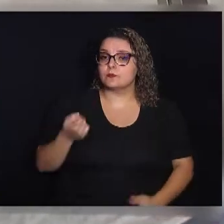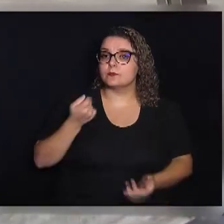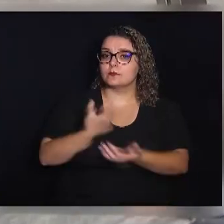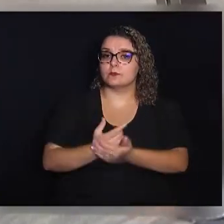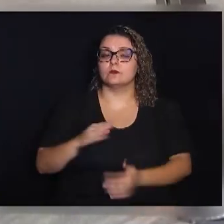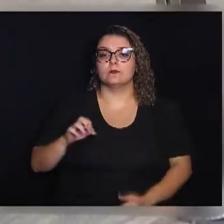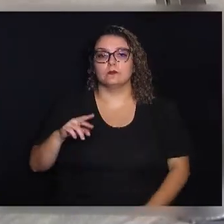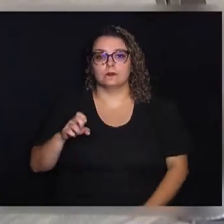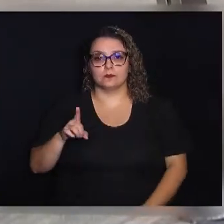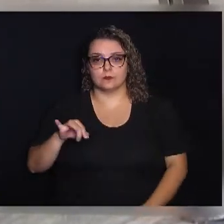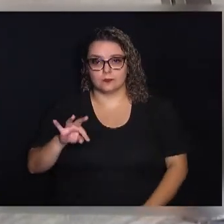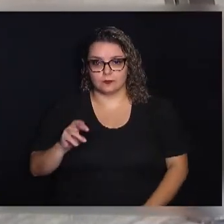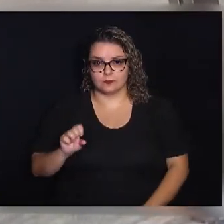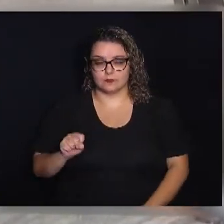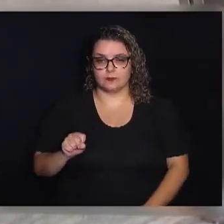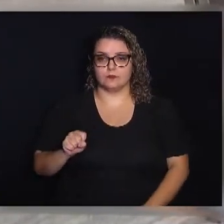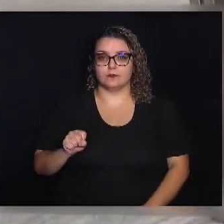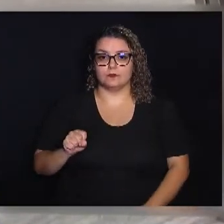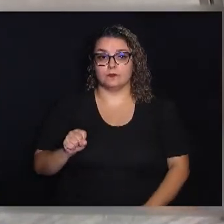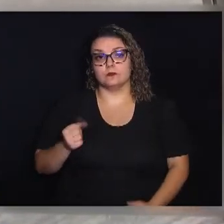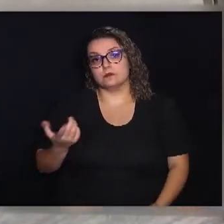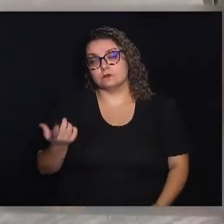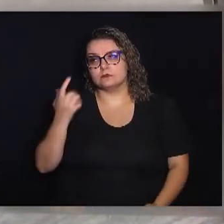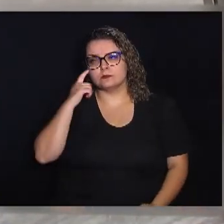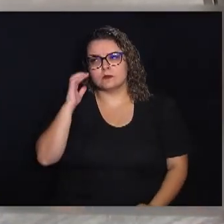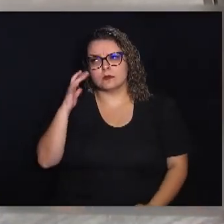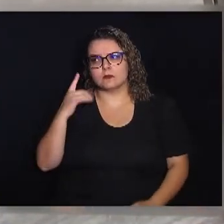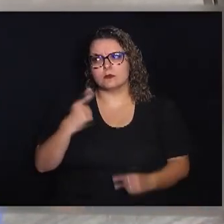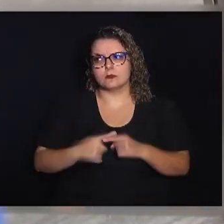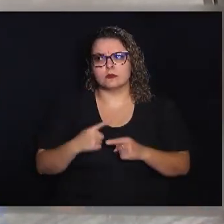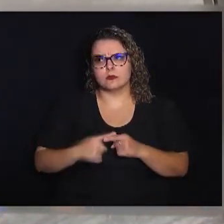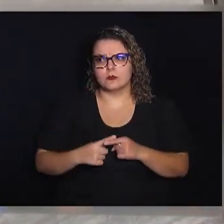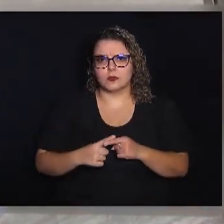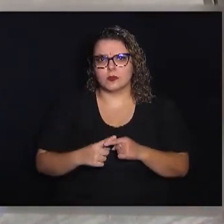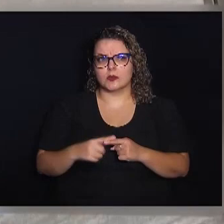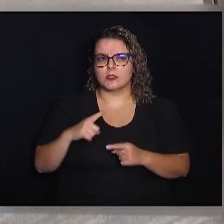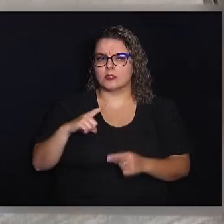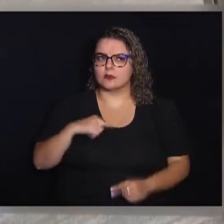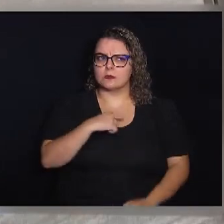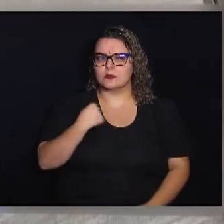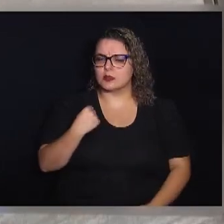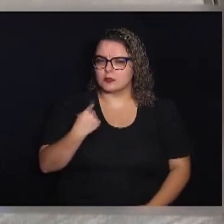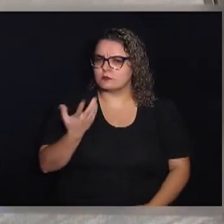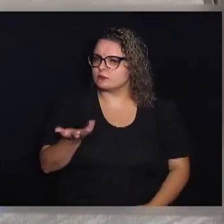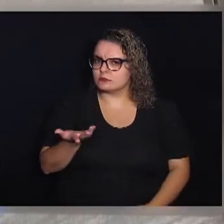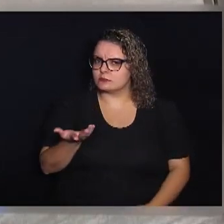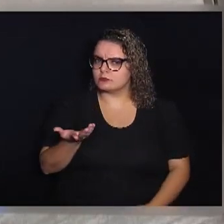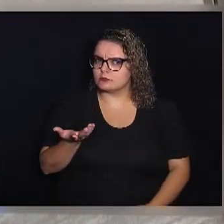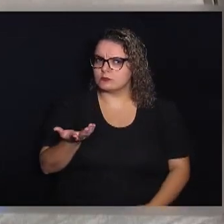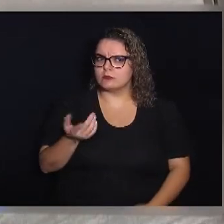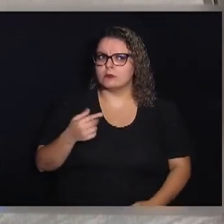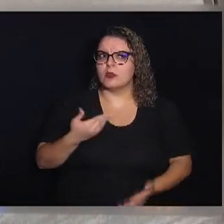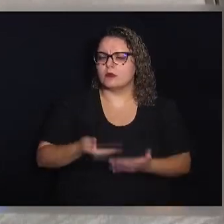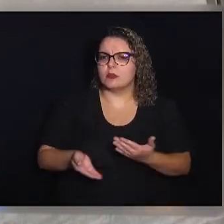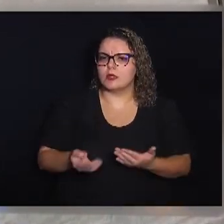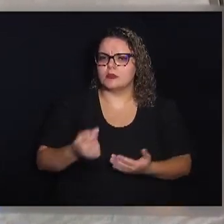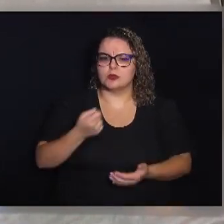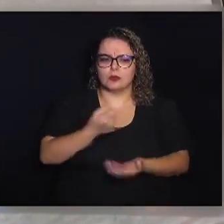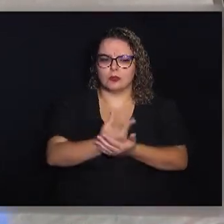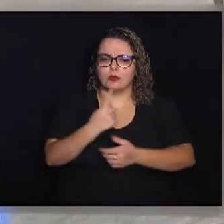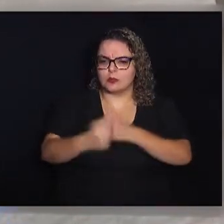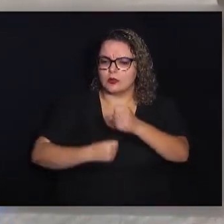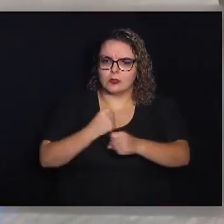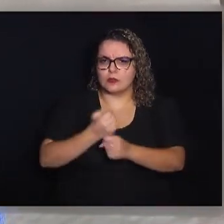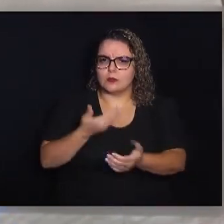créditos, você fica pensando, por que créditos teria prazo de validade? Por que eu compro crédito e daqui a 1 ano eu perdi o